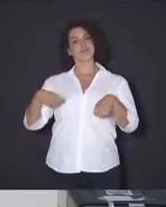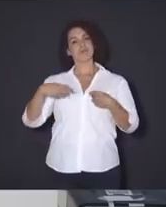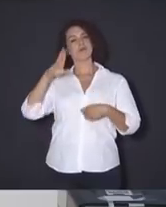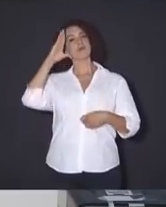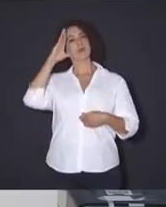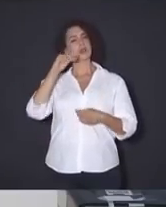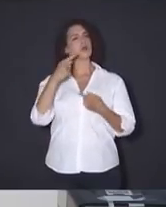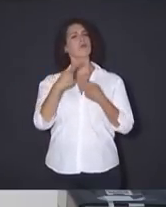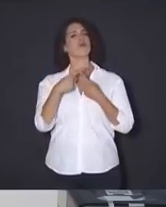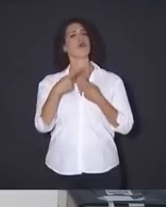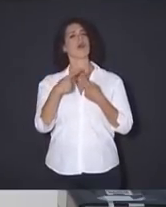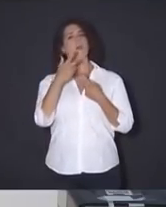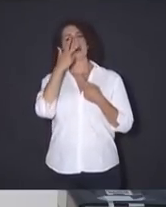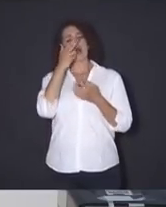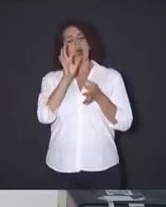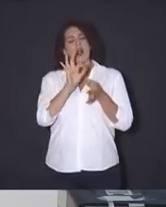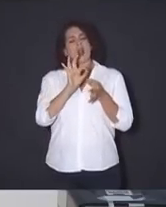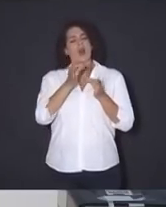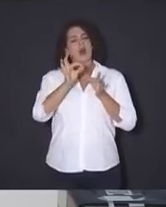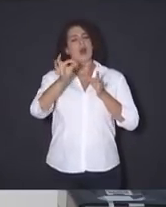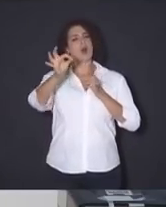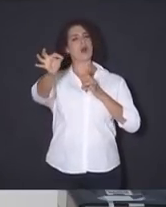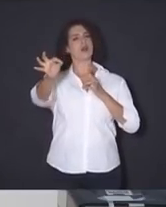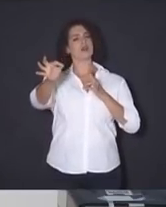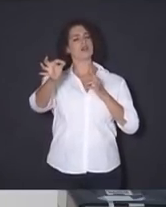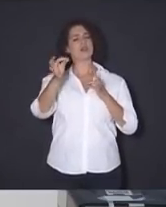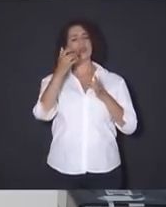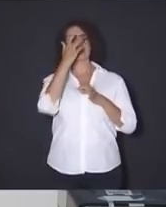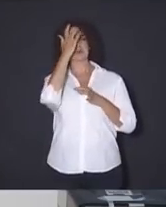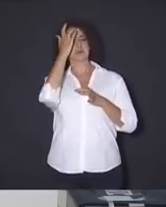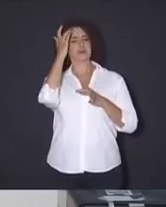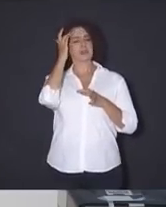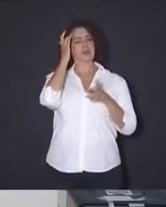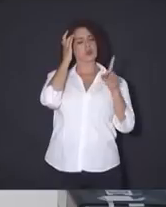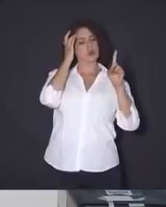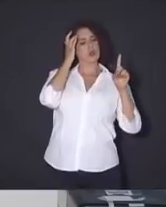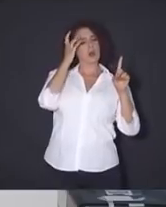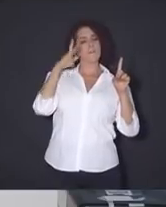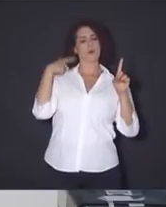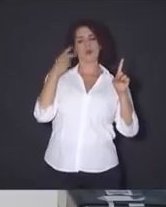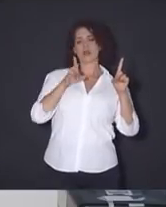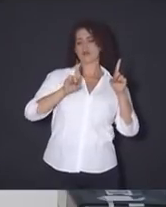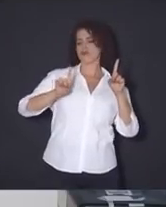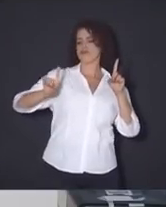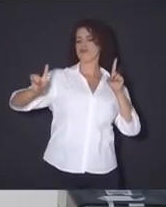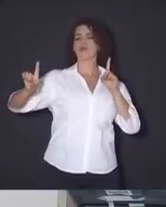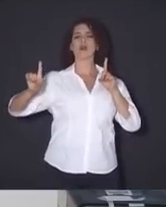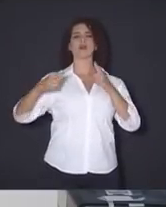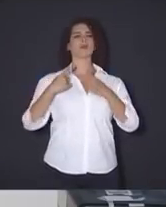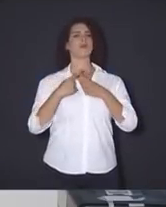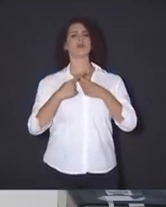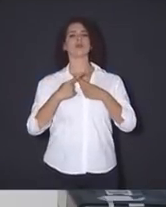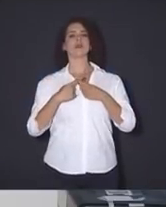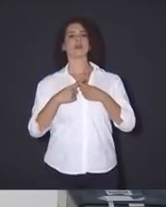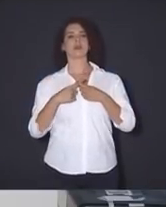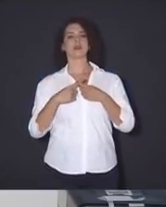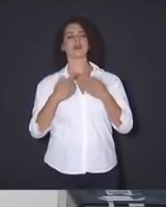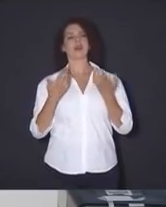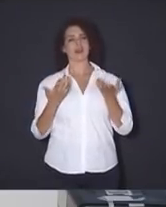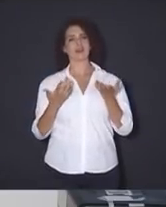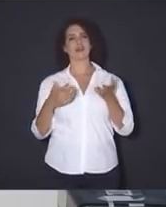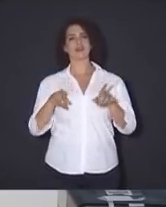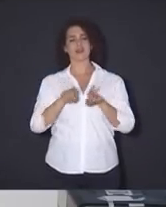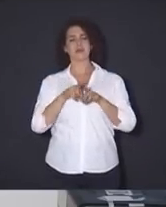esse distanciamento é como é que isso vem sendo construído e é importante que se diga que há um descontentamento